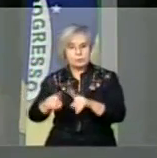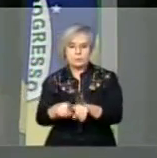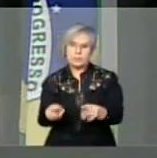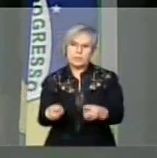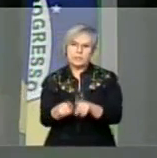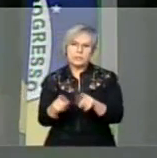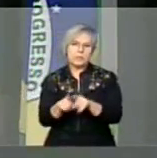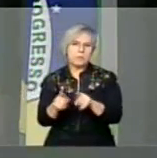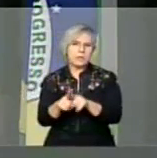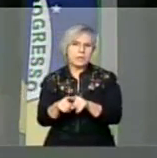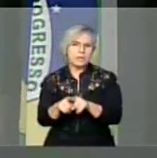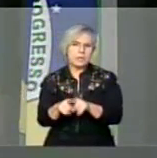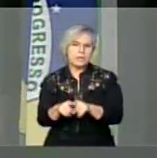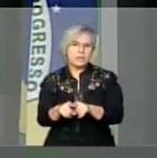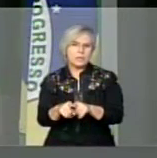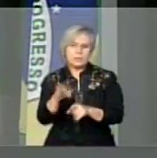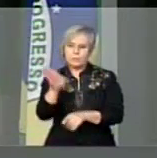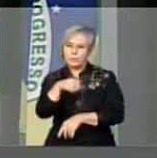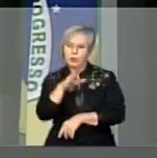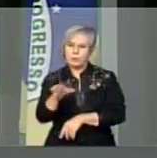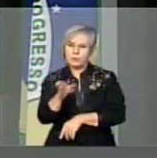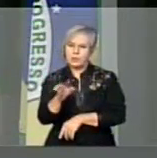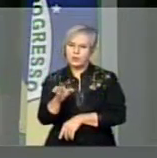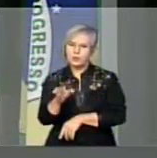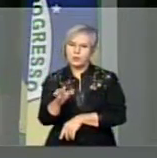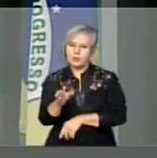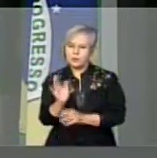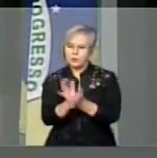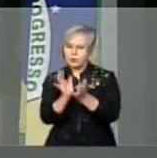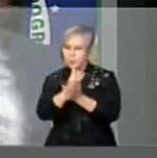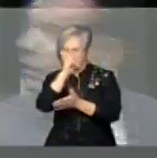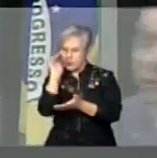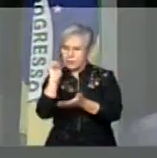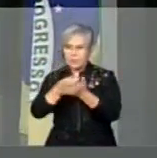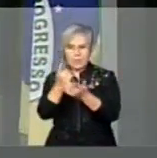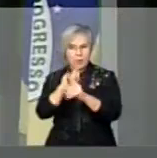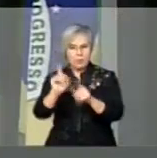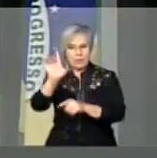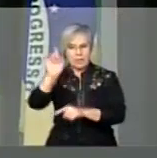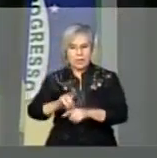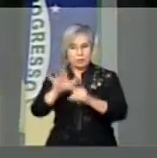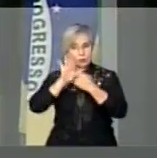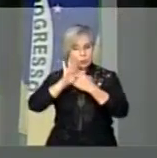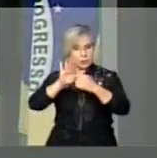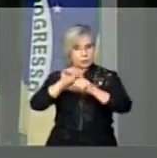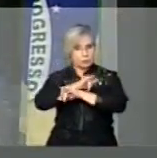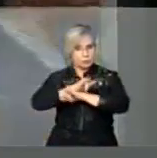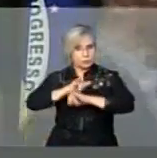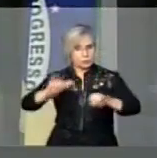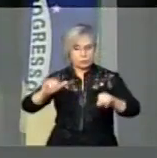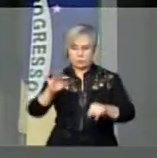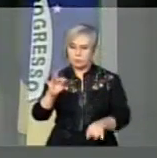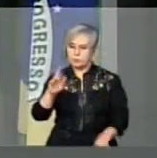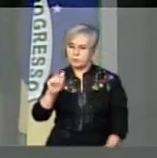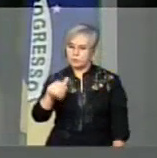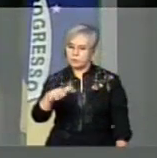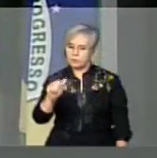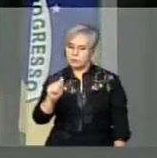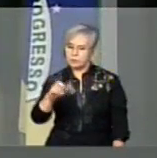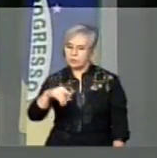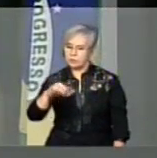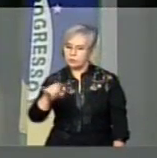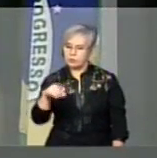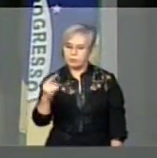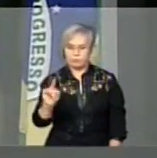vantagem comercial indevida por aqueles que não pagaram pelos direitos de transmissão. Na seção 4,